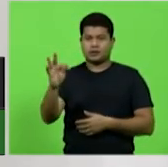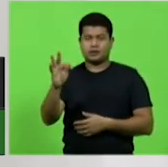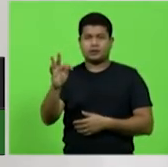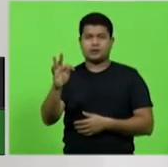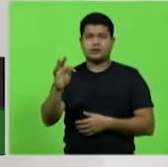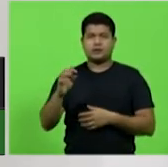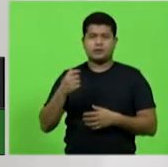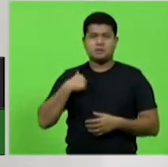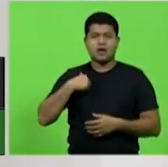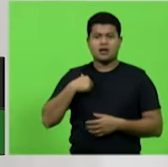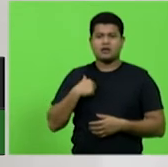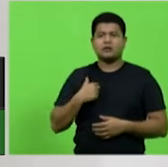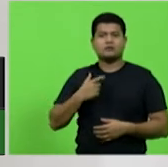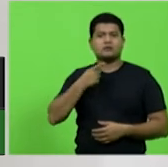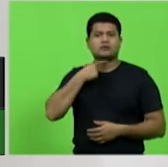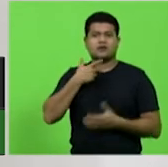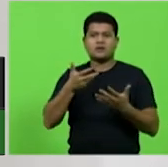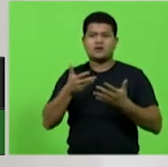vontade,